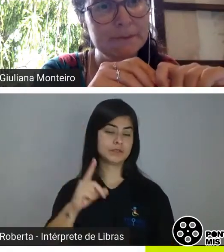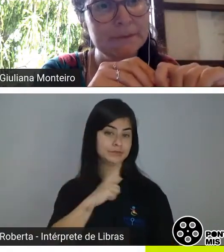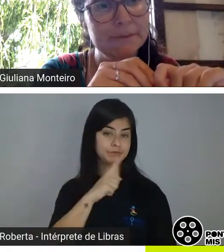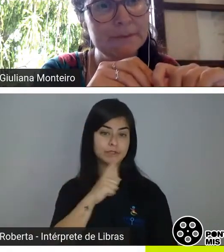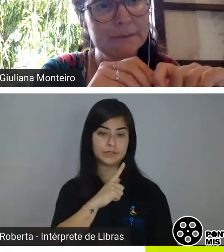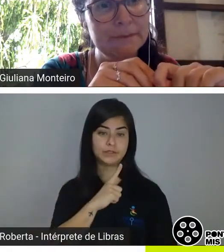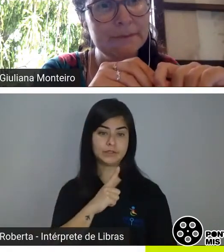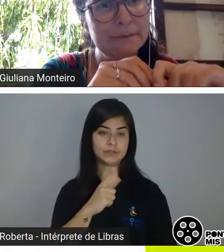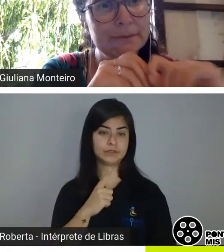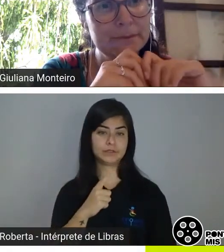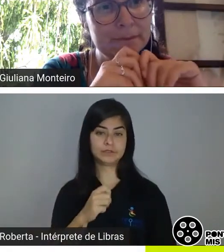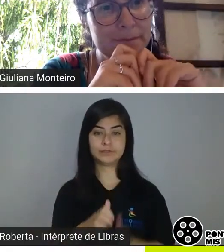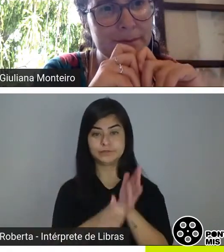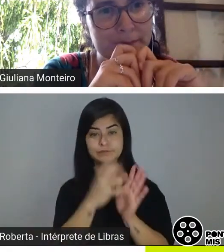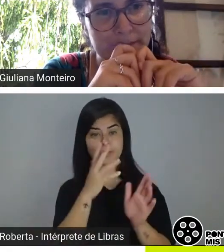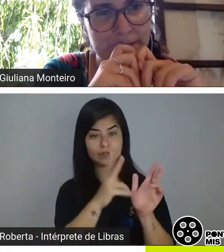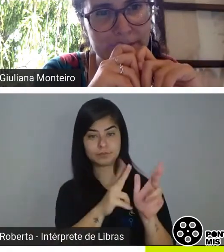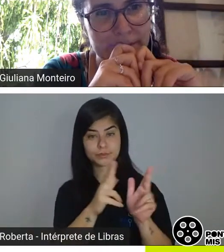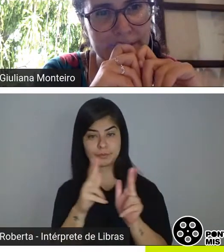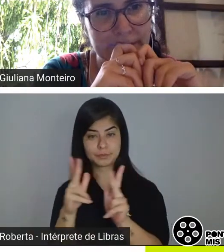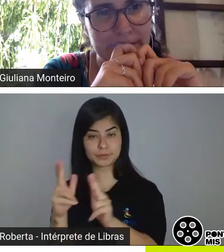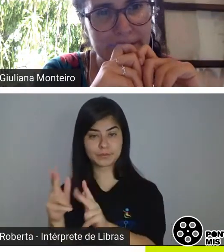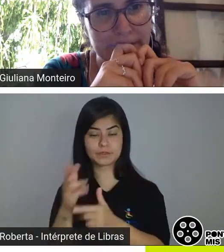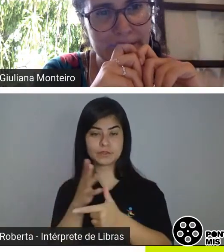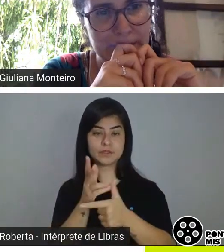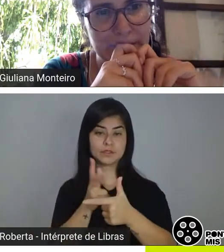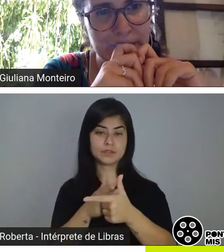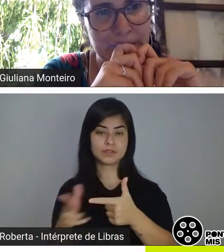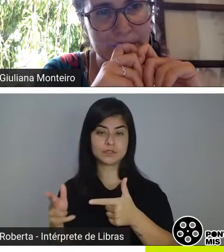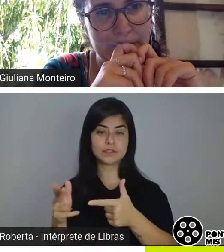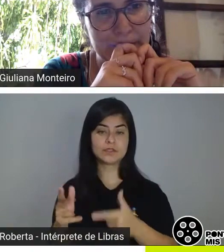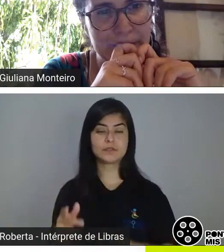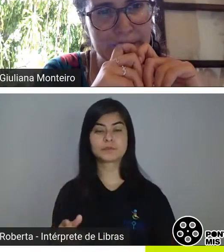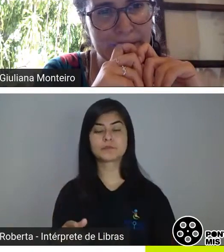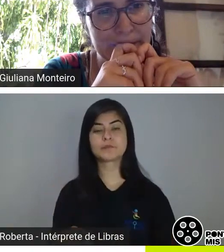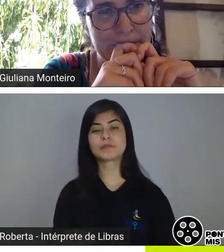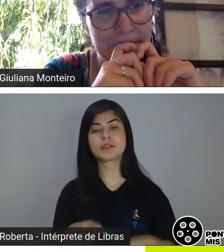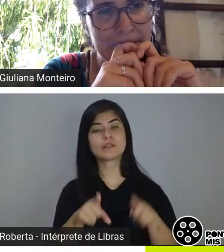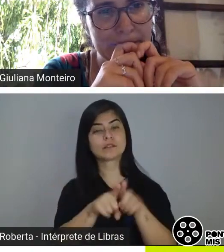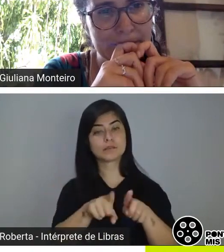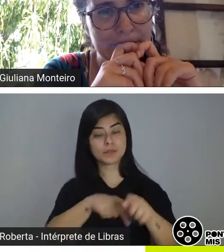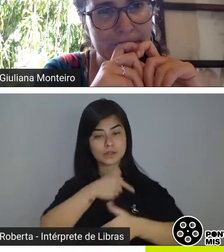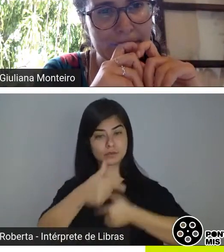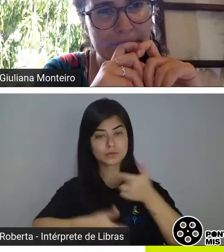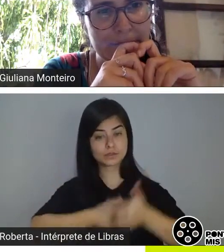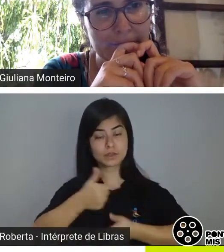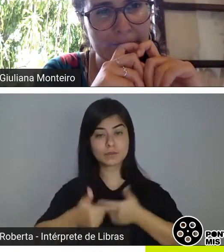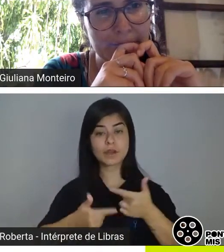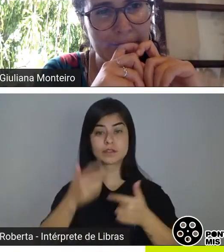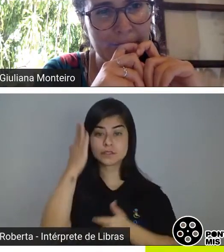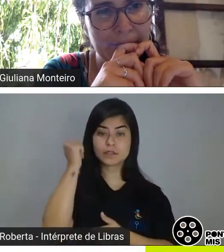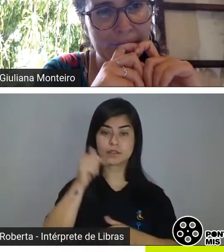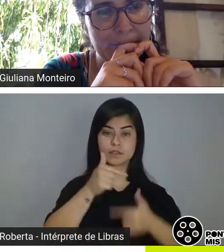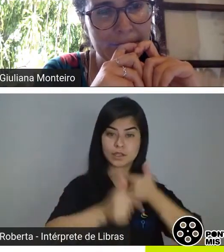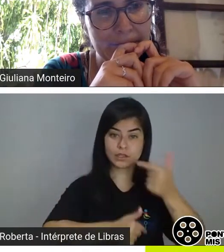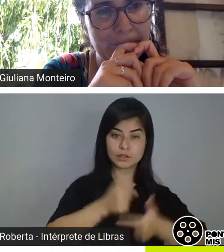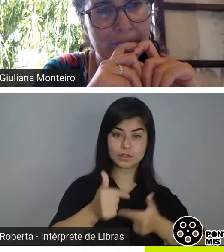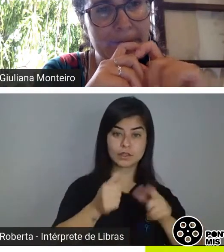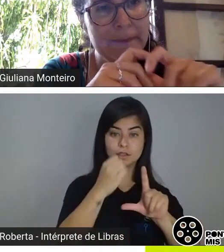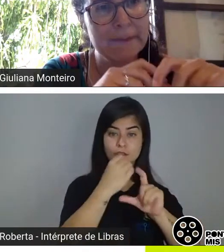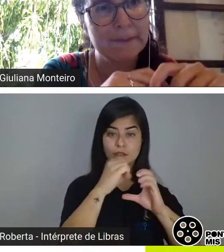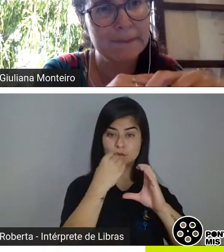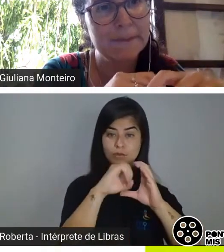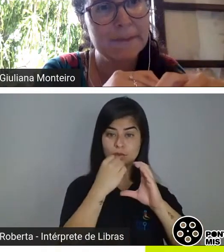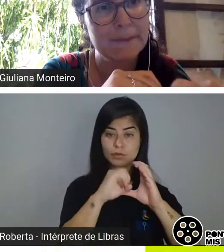muitos, muitos episódios de uma série grande. Então eu trabalho sabendo que se eu estou trabalhando, eu trabalho na Globo há